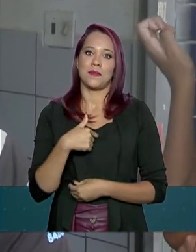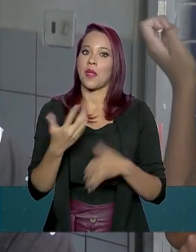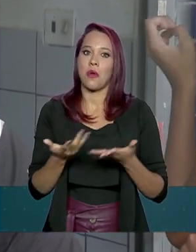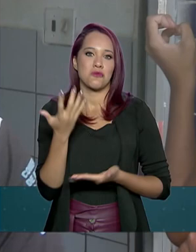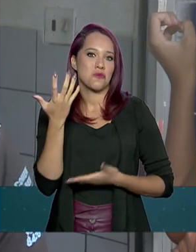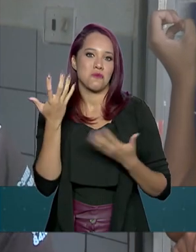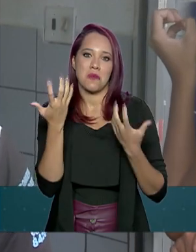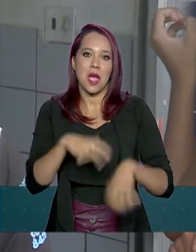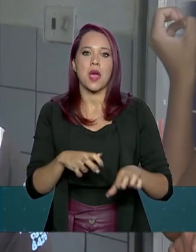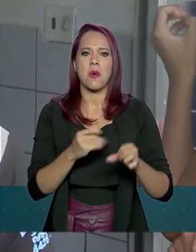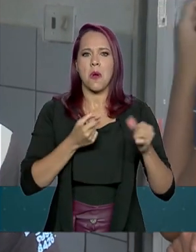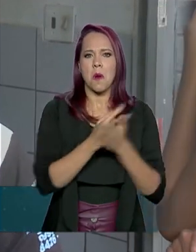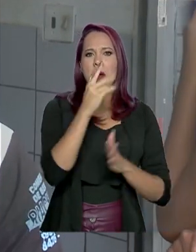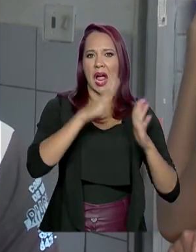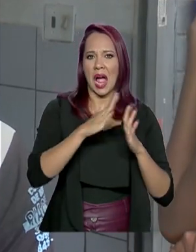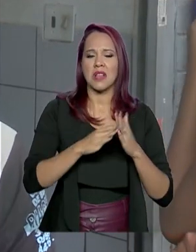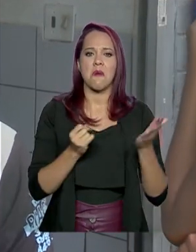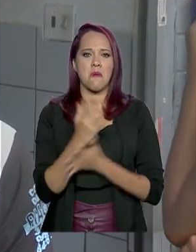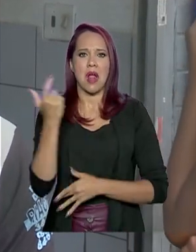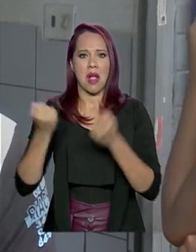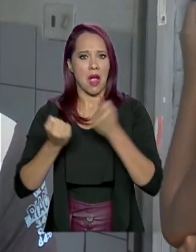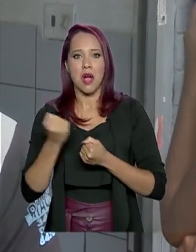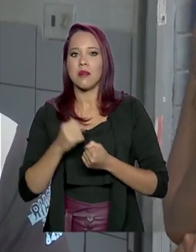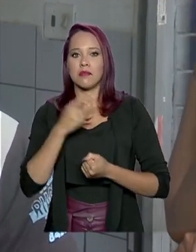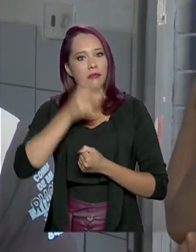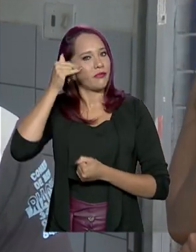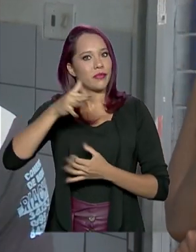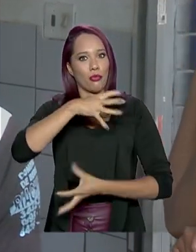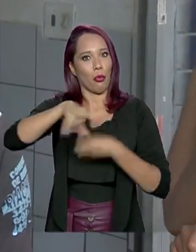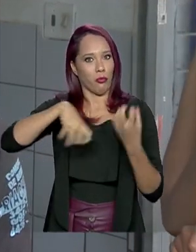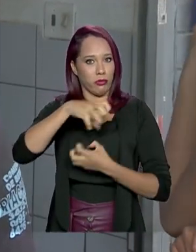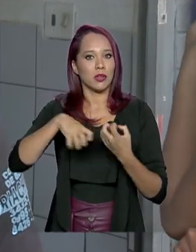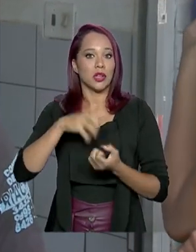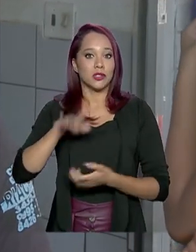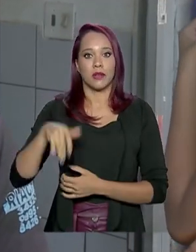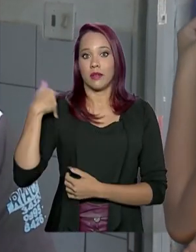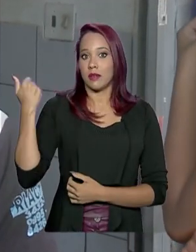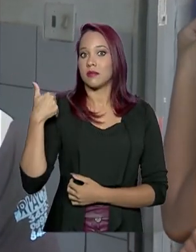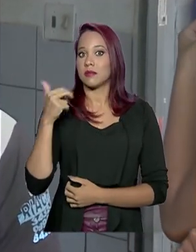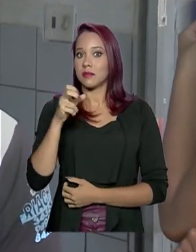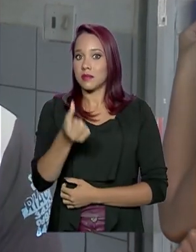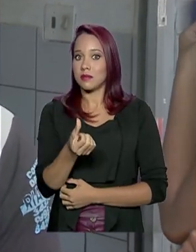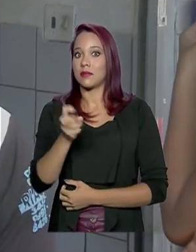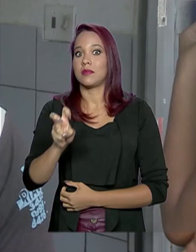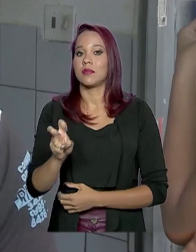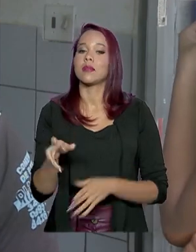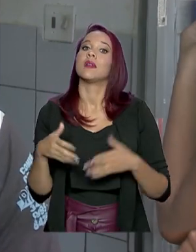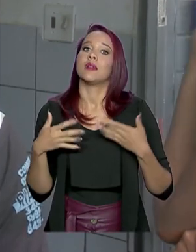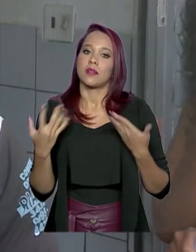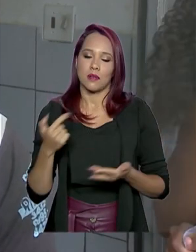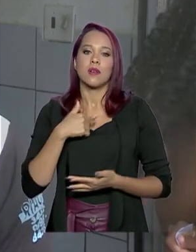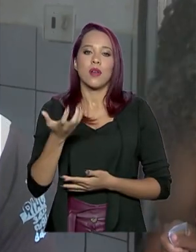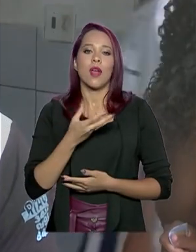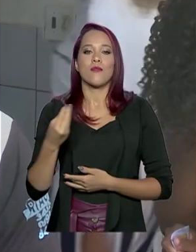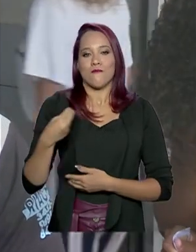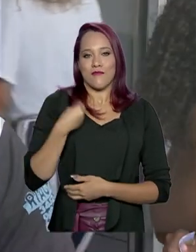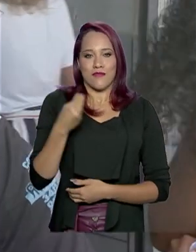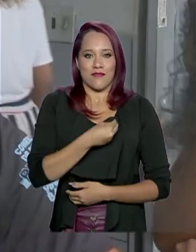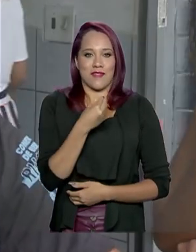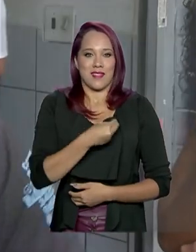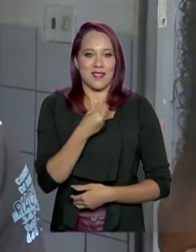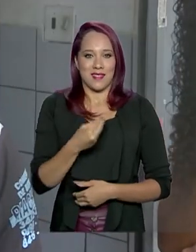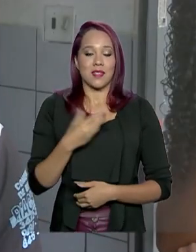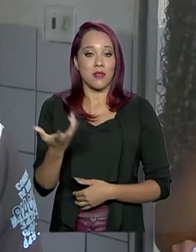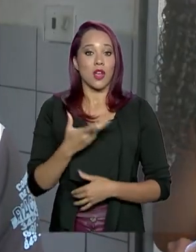aplicar em bens móveis para não dar confusão e eu já tô com os 65 anos né então agora eu quero viver e eu